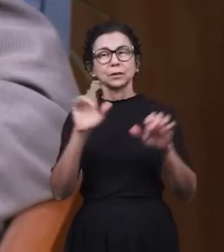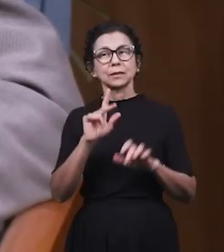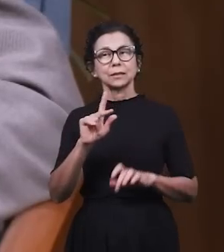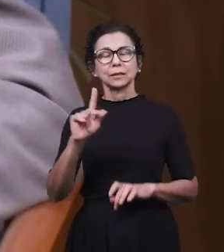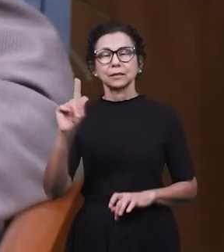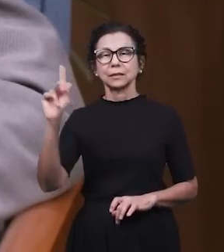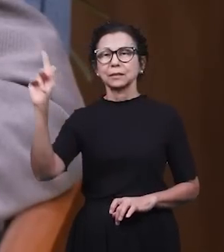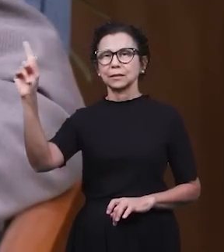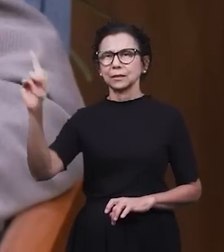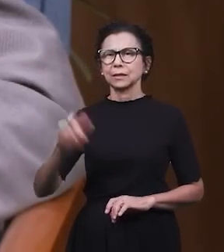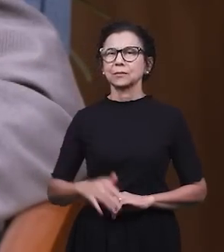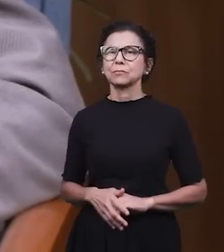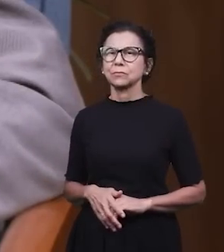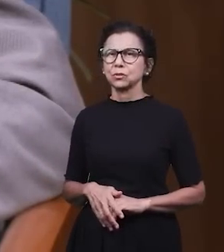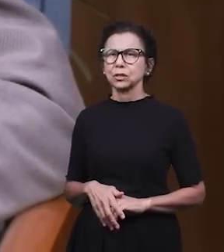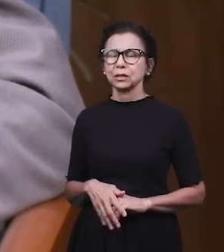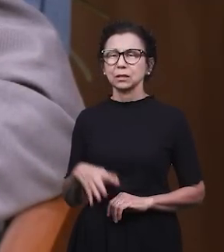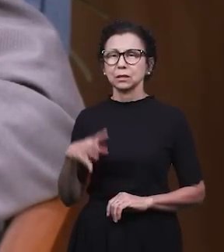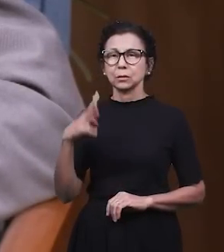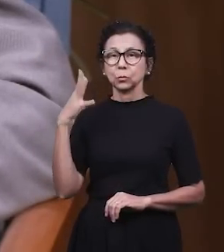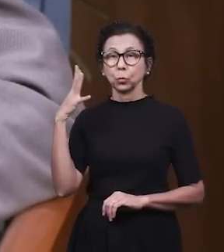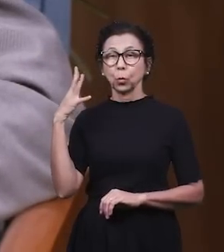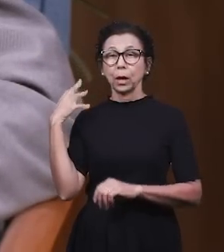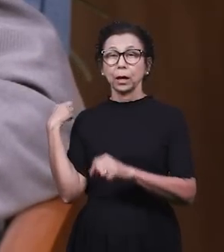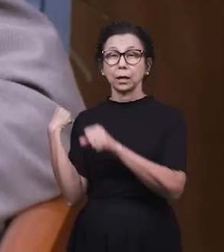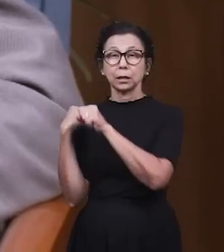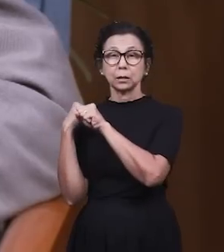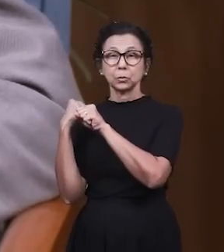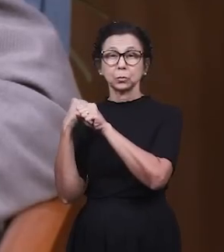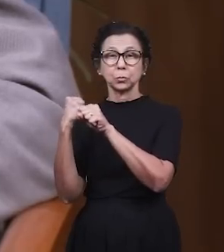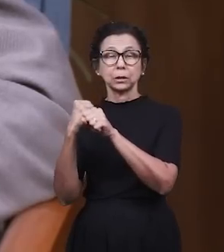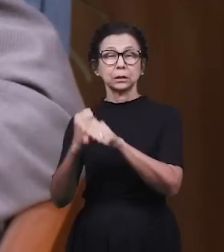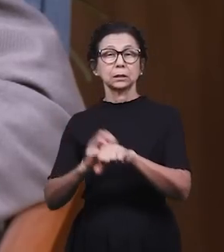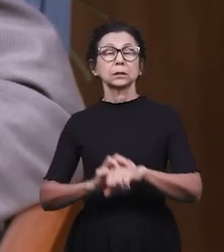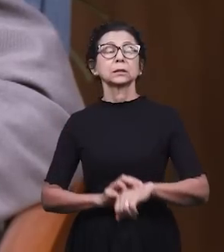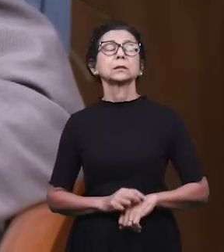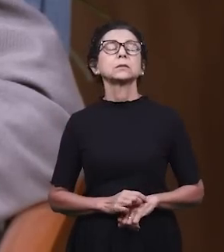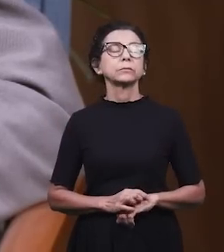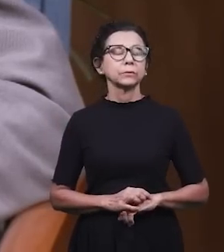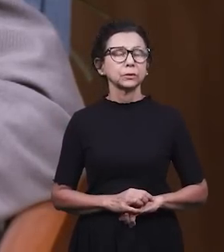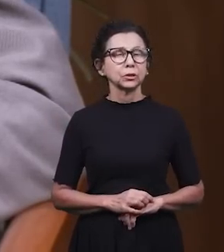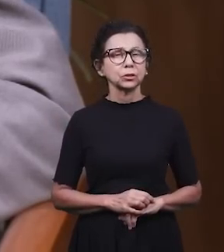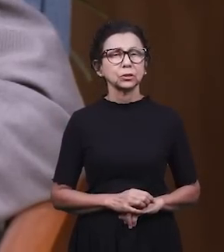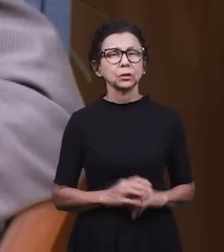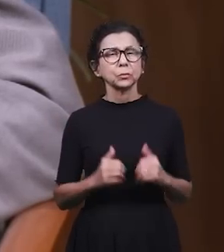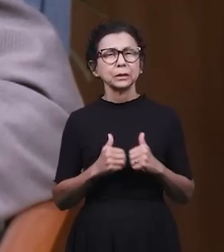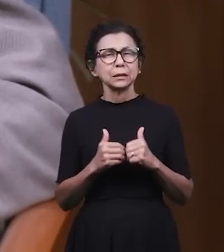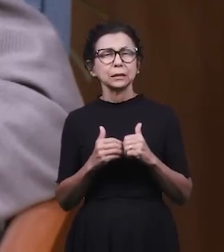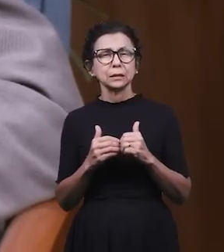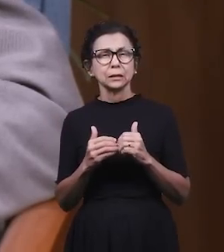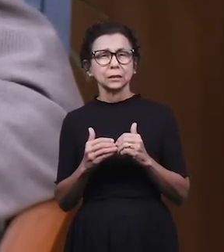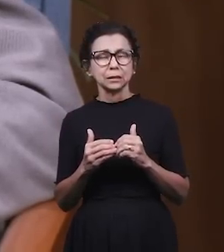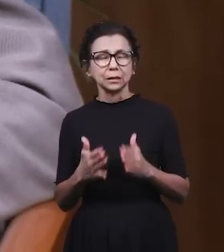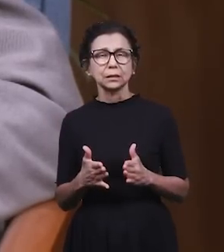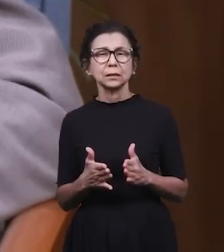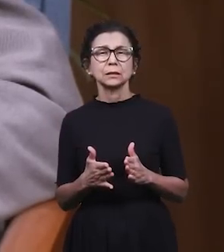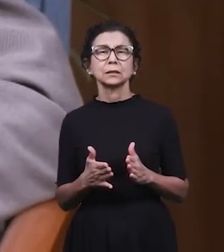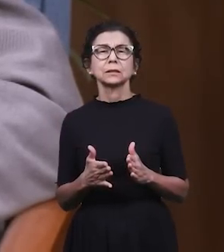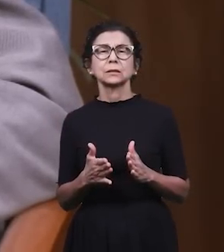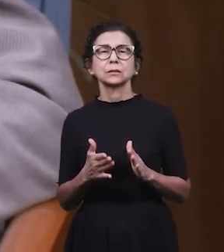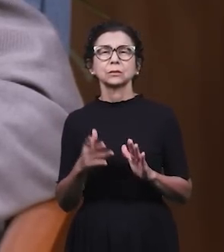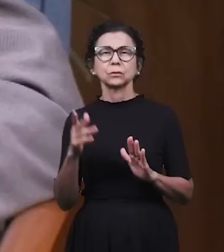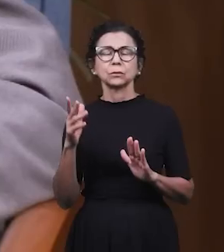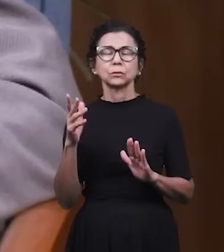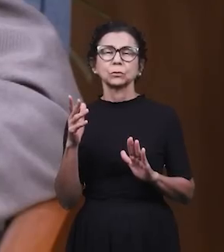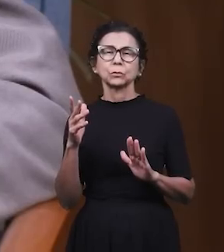programa que já está há 4 anos no ar. Um dos primeiros projetos ali no início do período de pandemia, você lembra?